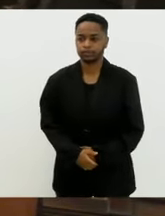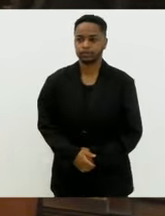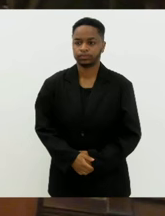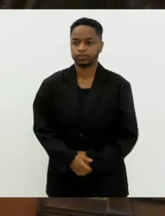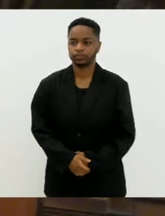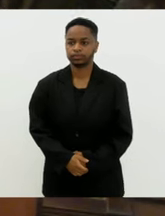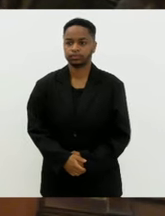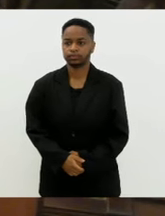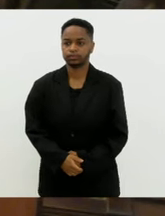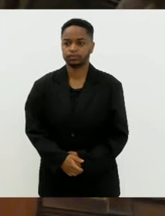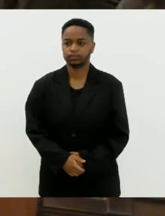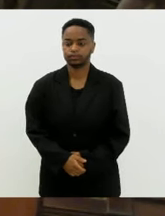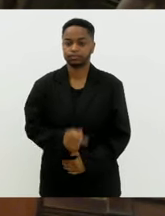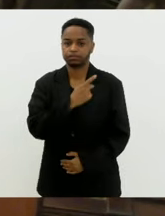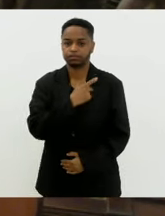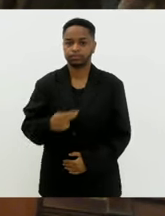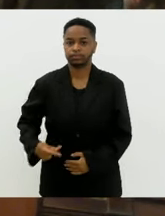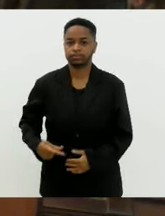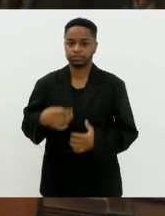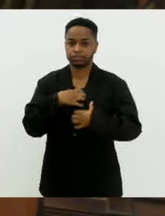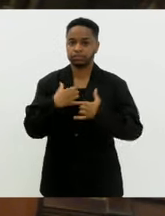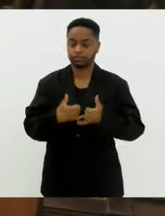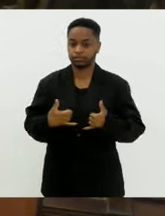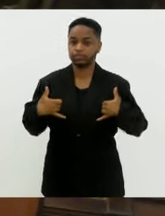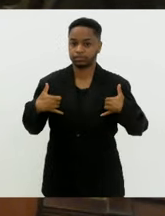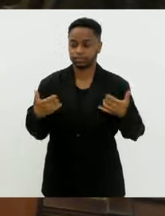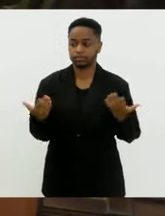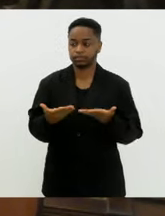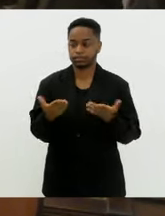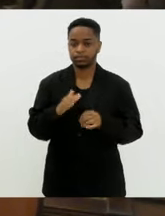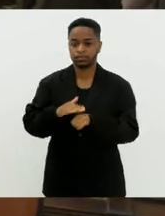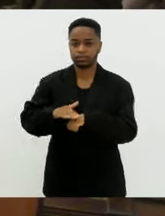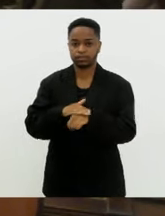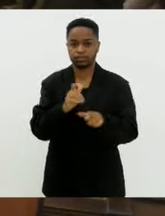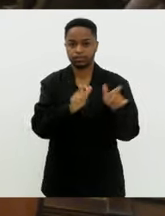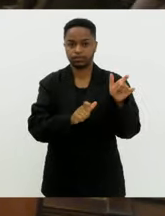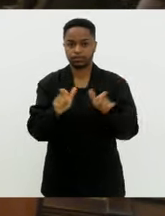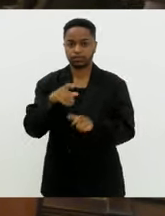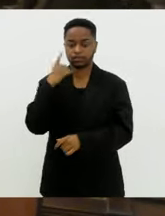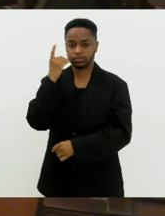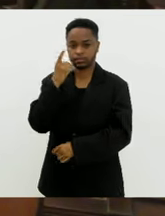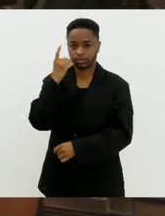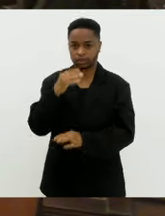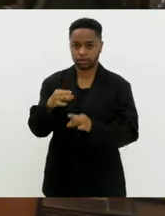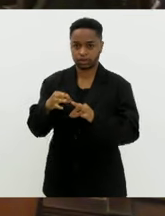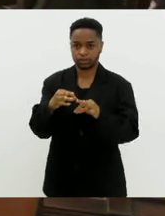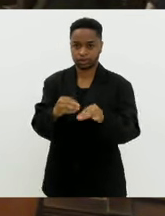muito me honra agora dirigir a palavra aos colegas deputados,